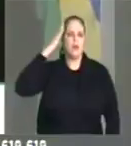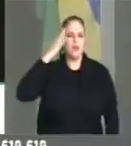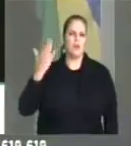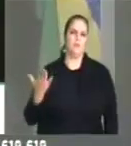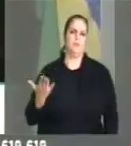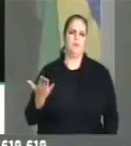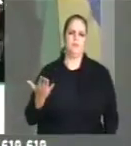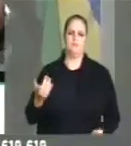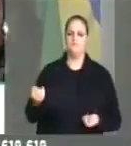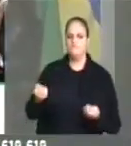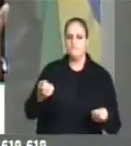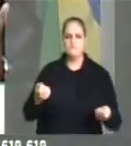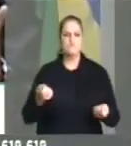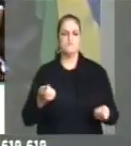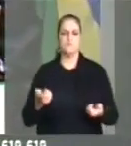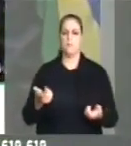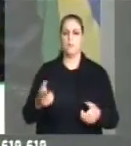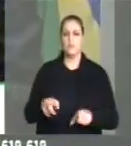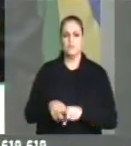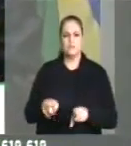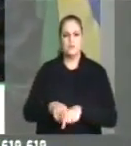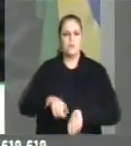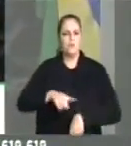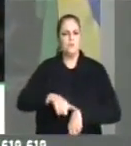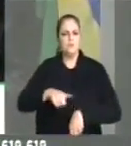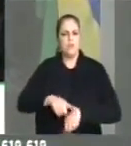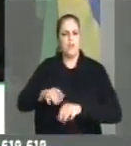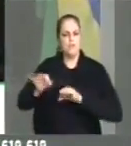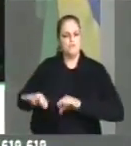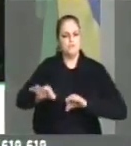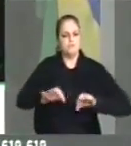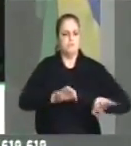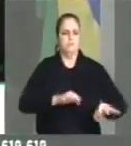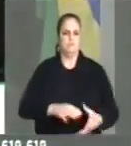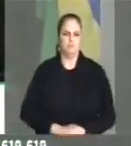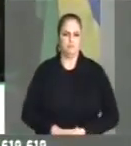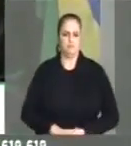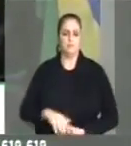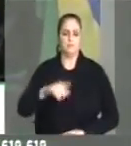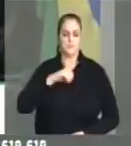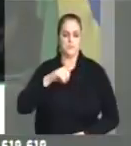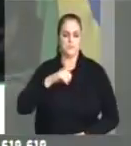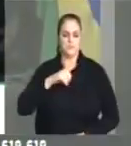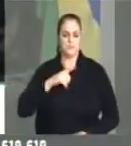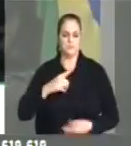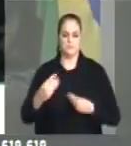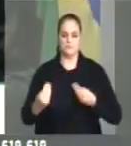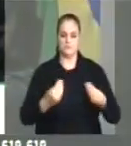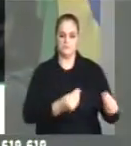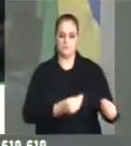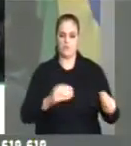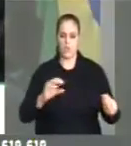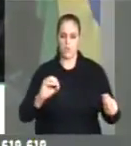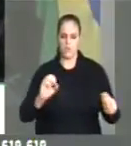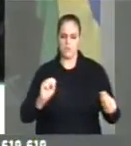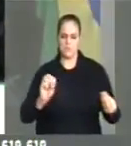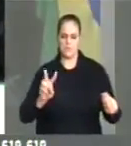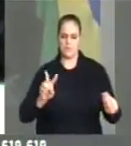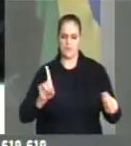administrar como ninguém o seu tempo. Entregava ao Oswaldo Manicardi uma tripa que era uma tira de